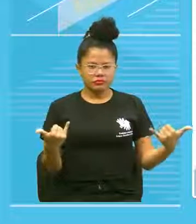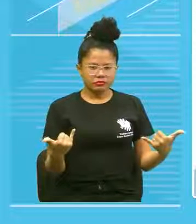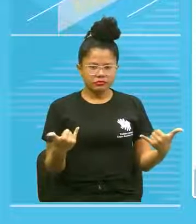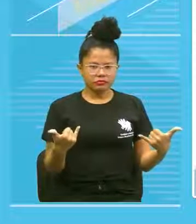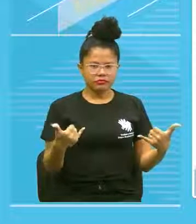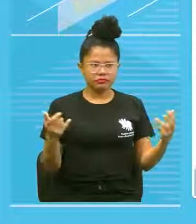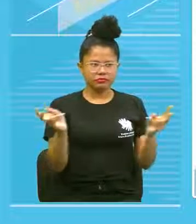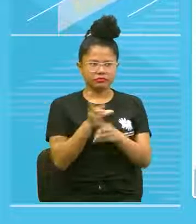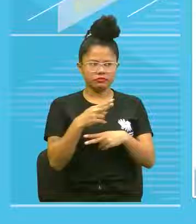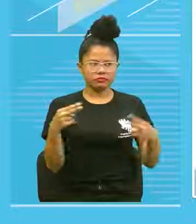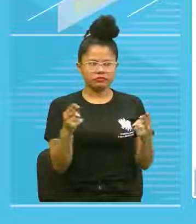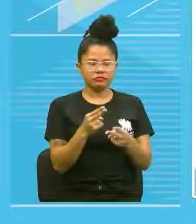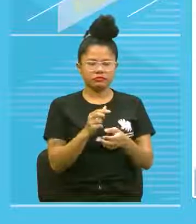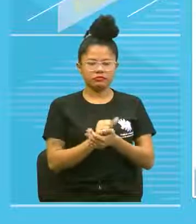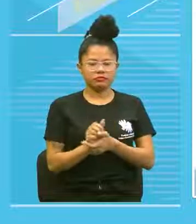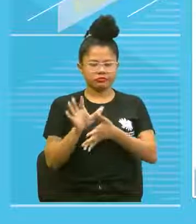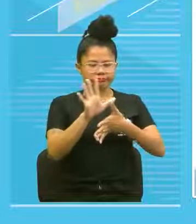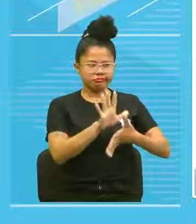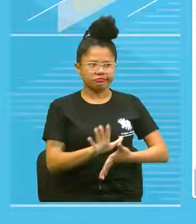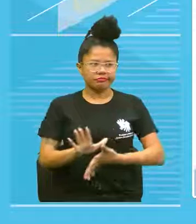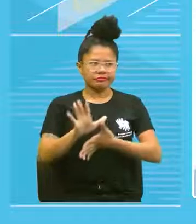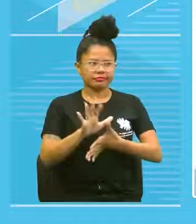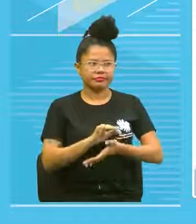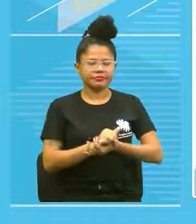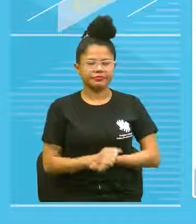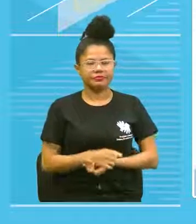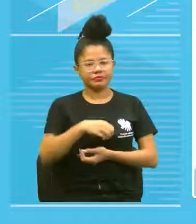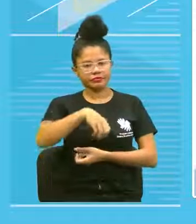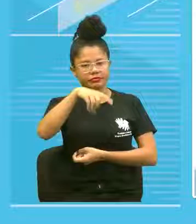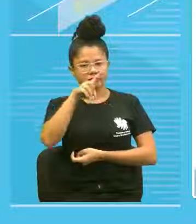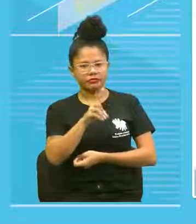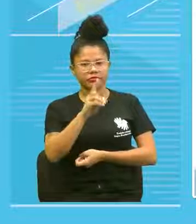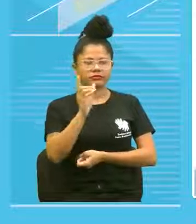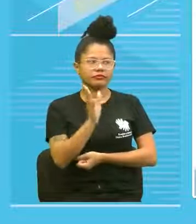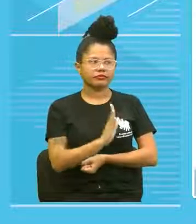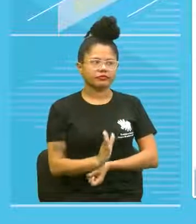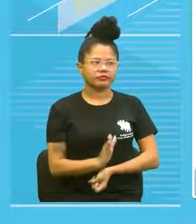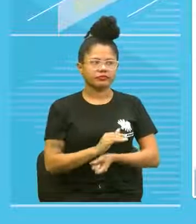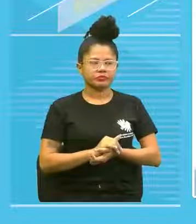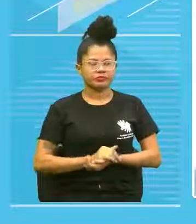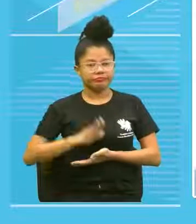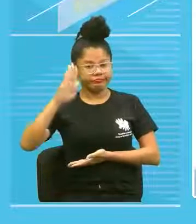Latina e o nordeste brasileiro principalmente